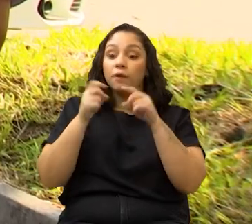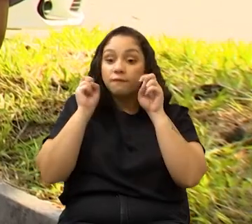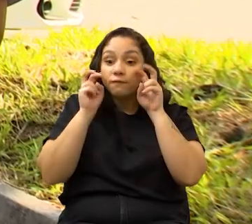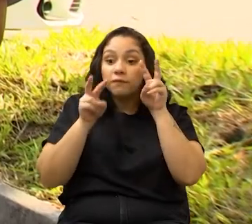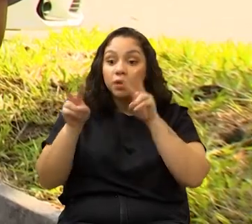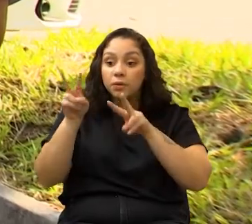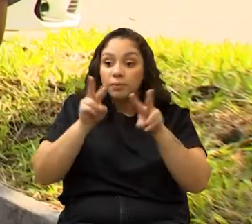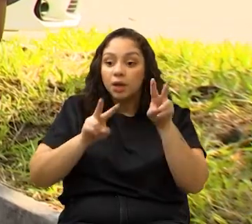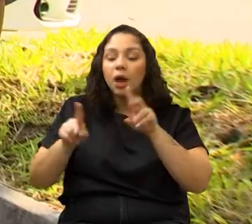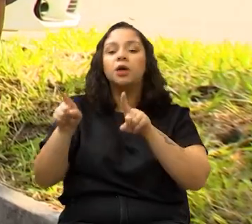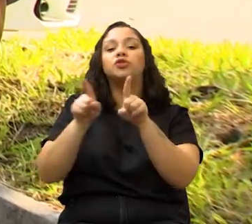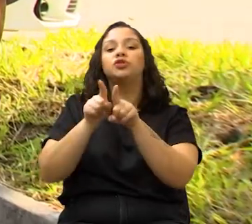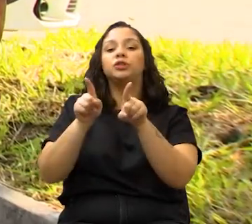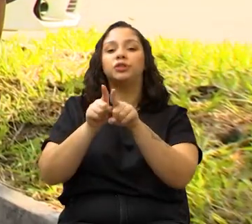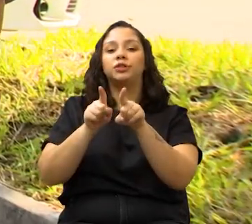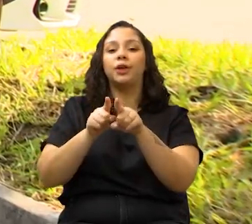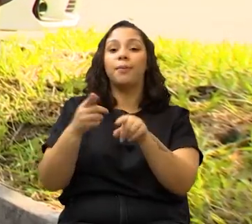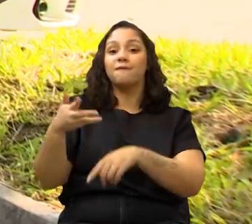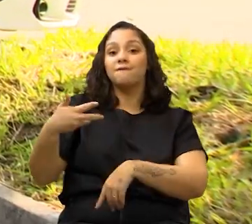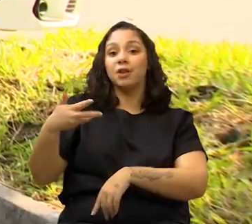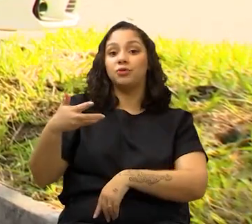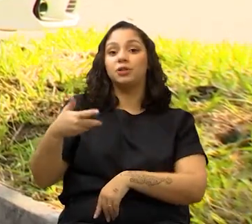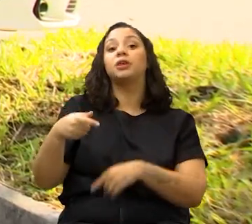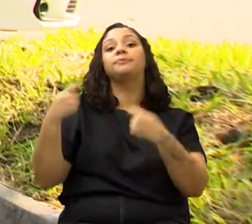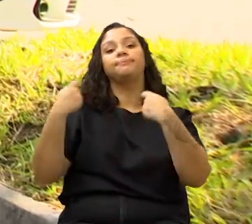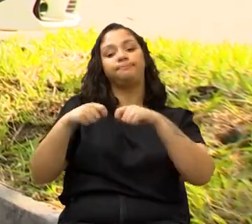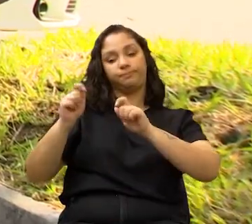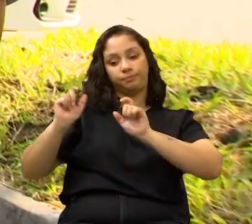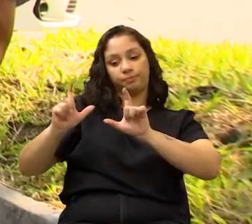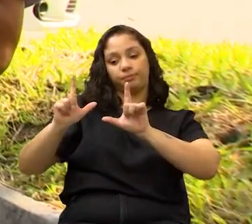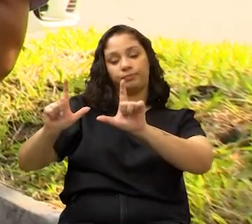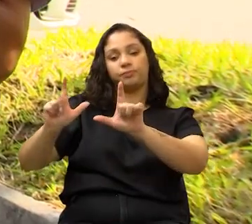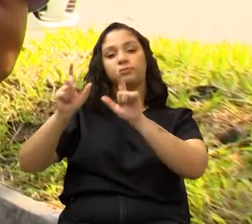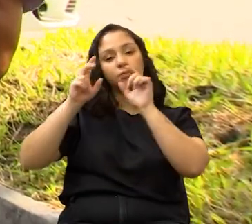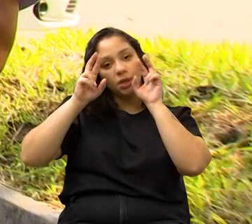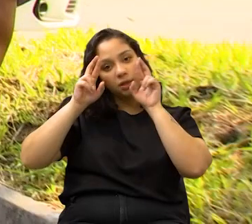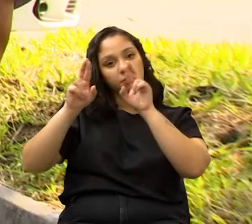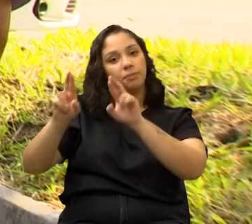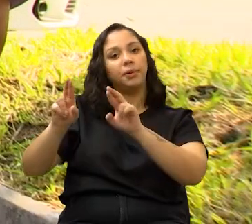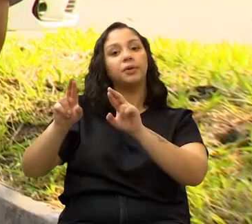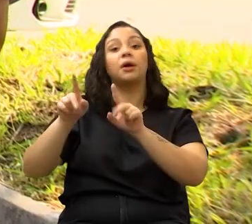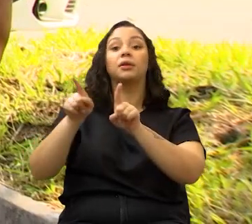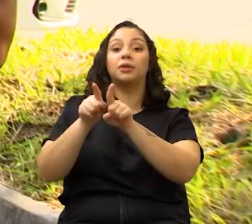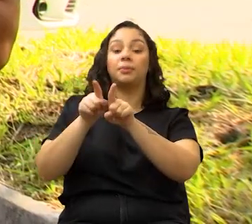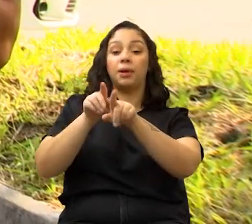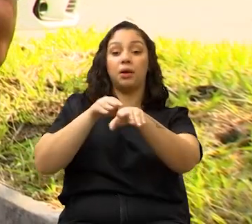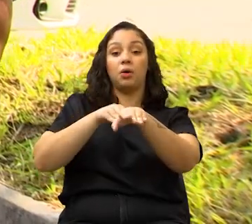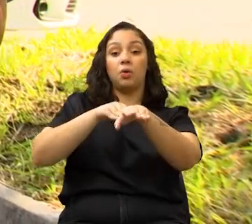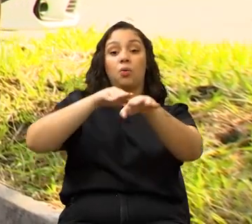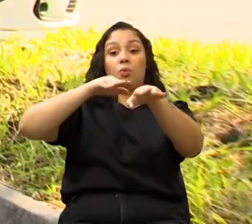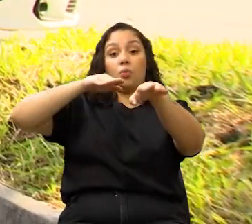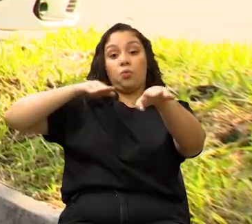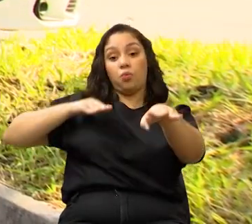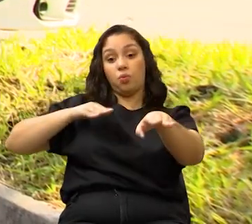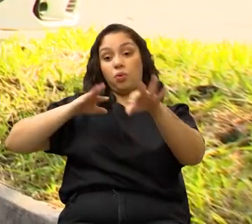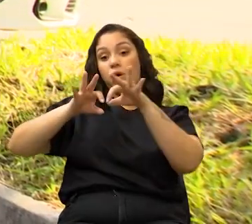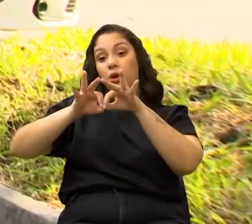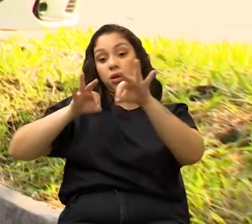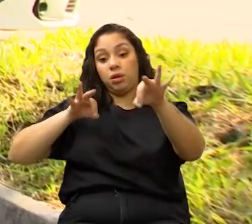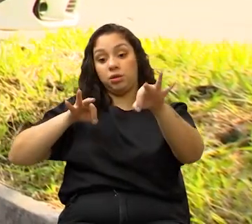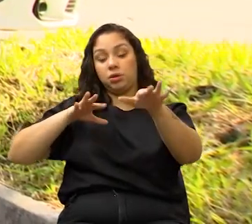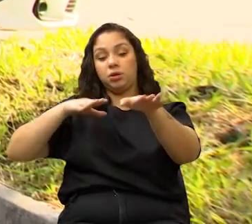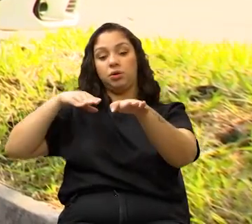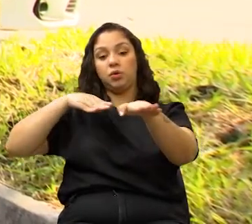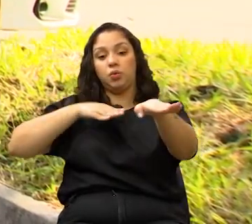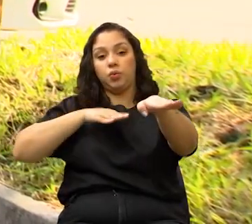e à velocidade. Então, como sempre, usar bem da sinalização, distância, e se precisar parar